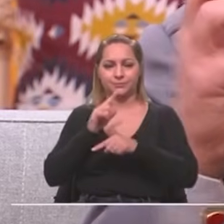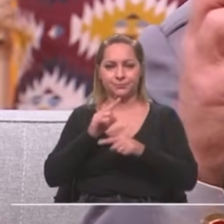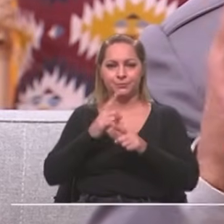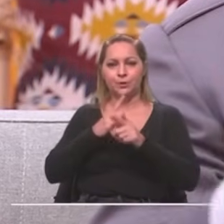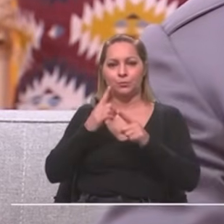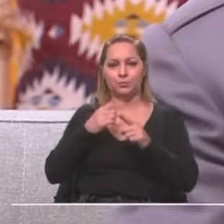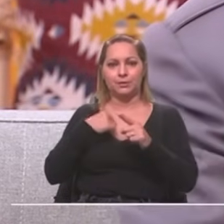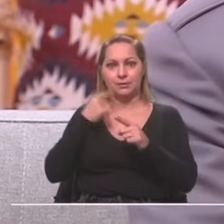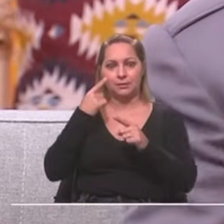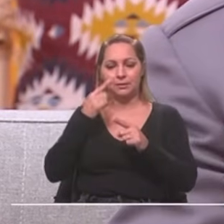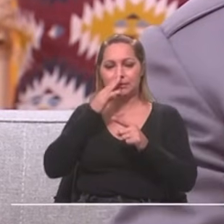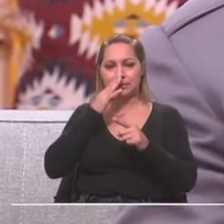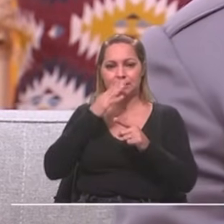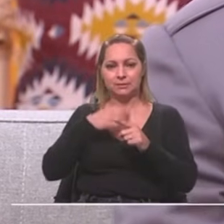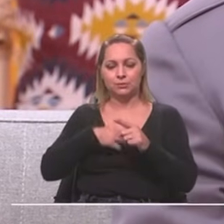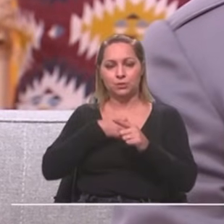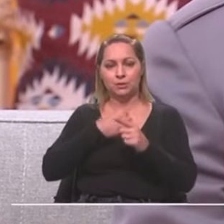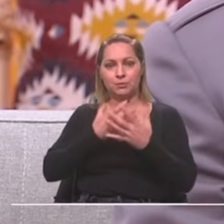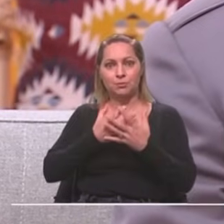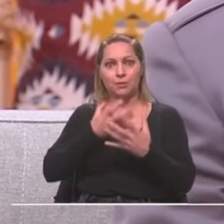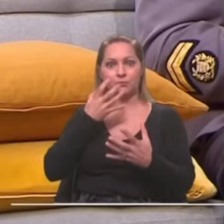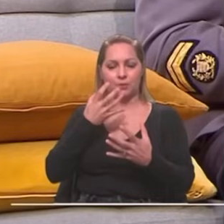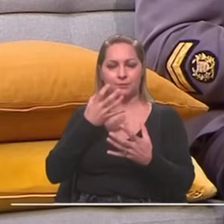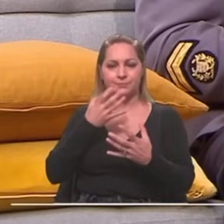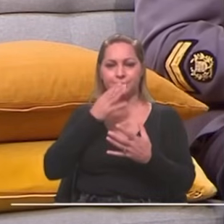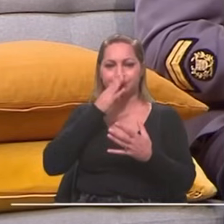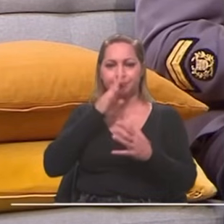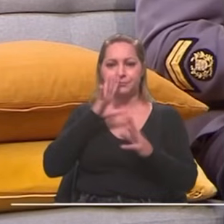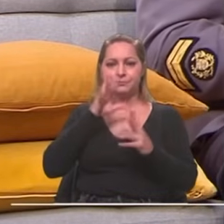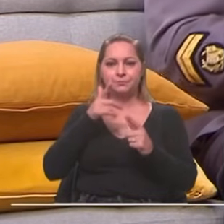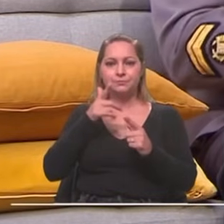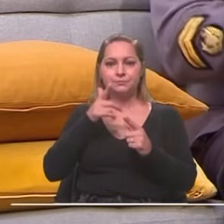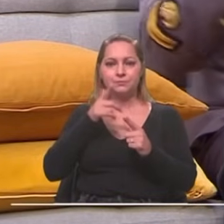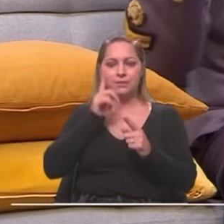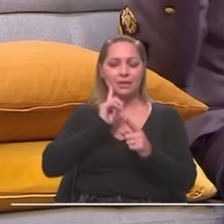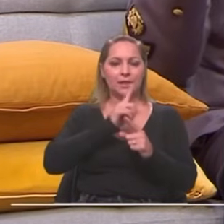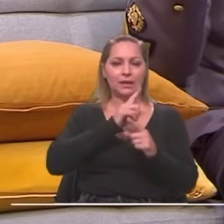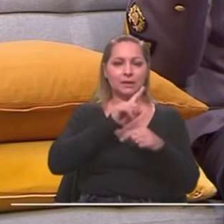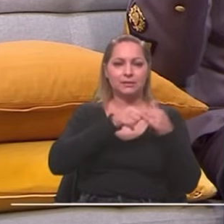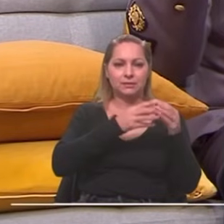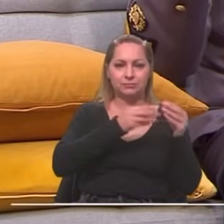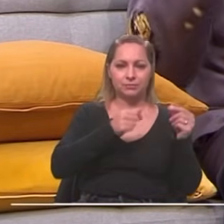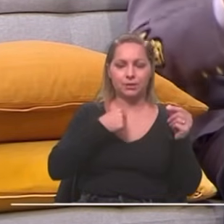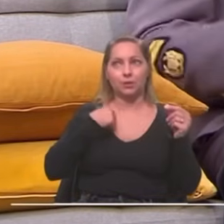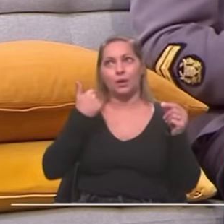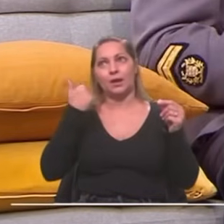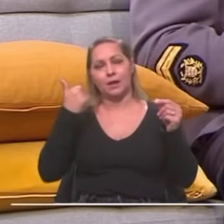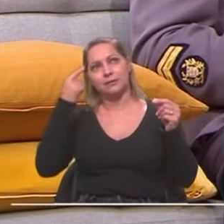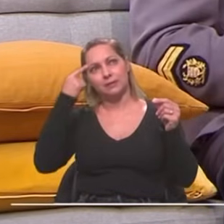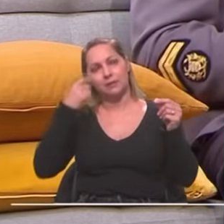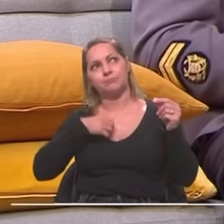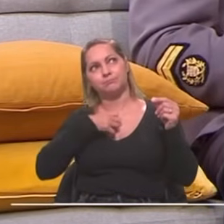exponenciação de sentimentos. Se ocorre alguma coisa e ela se quita ultrapassada, nós continuamos com o problema.